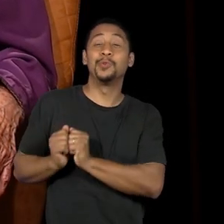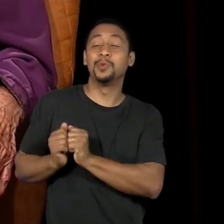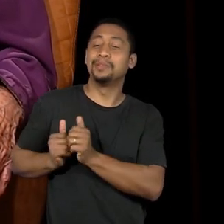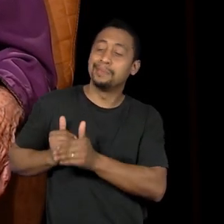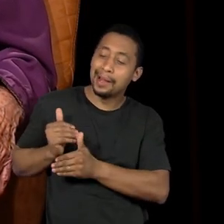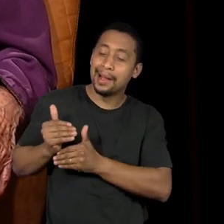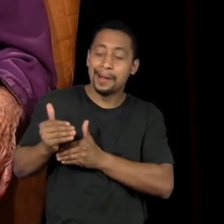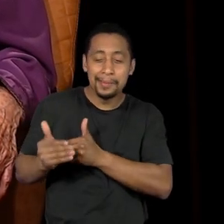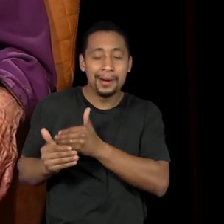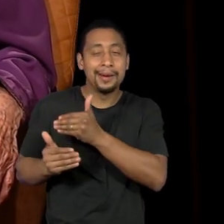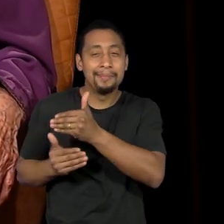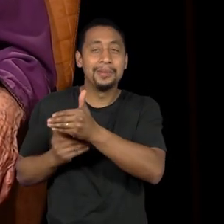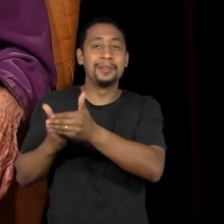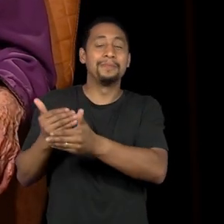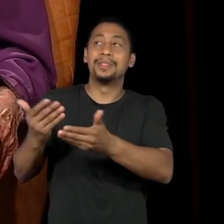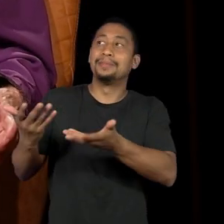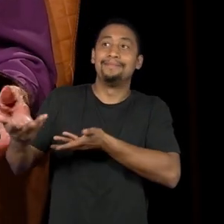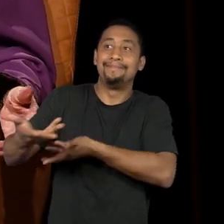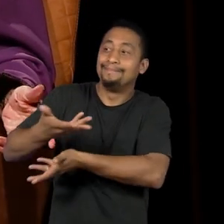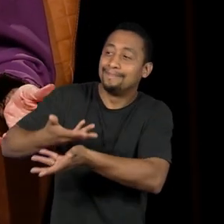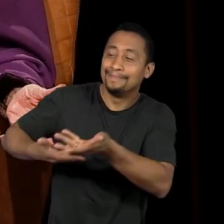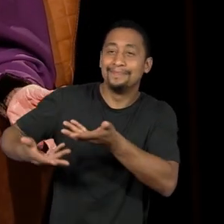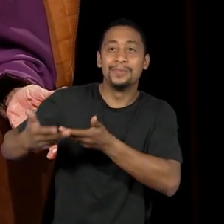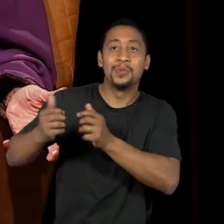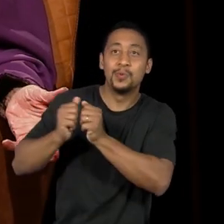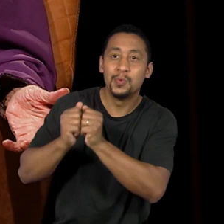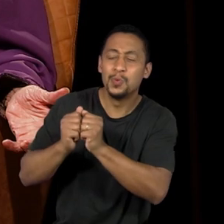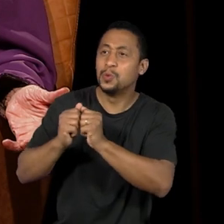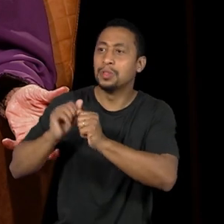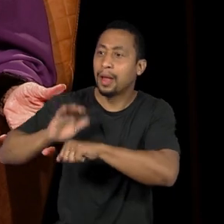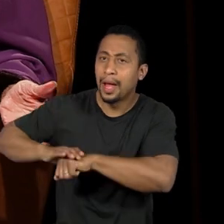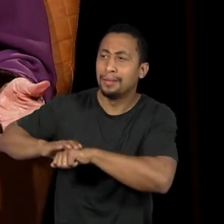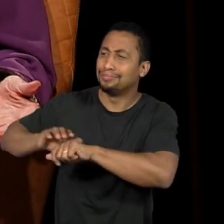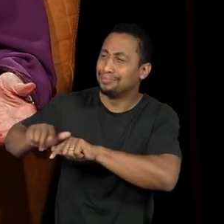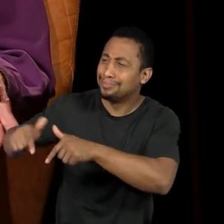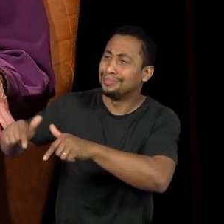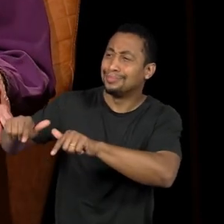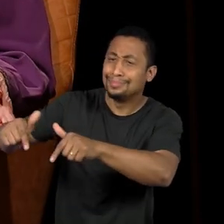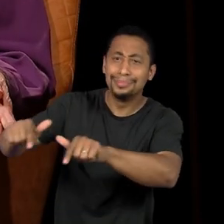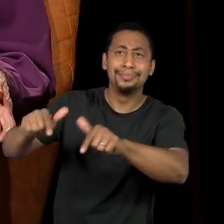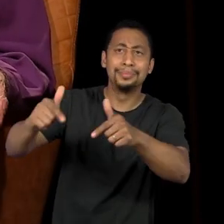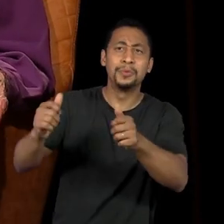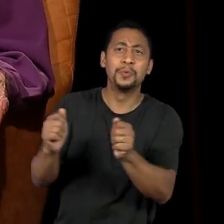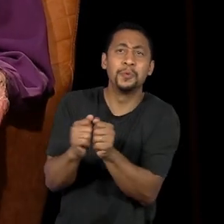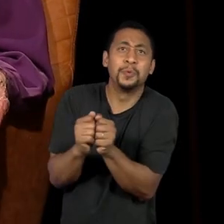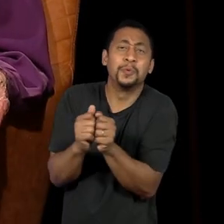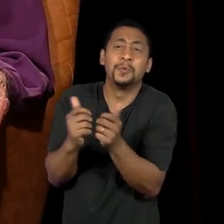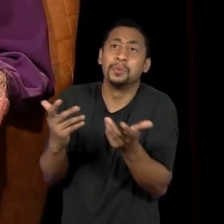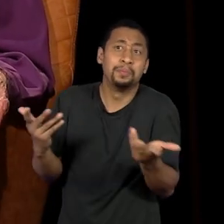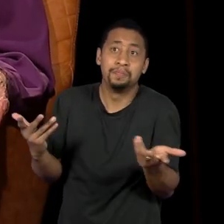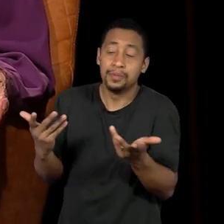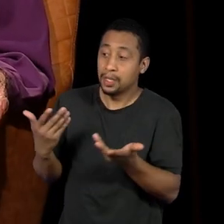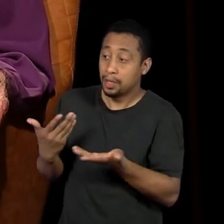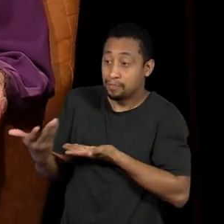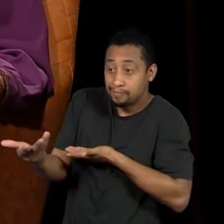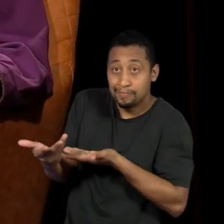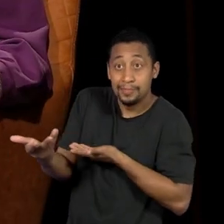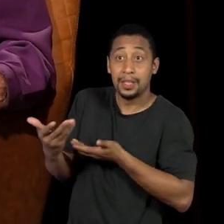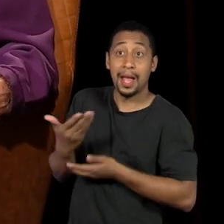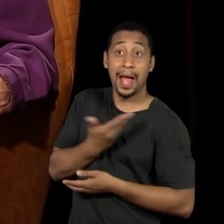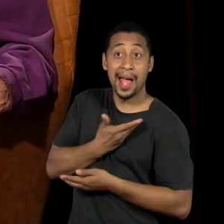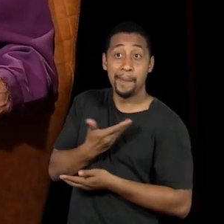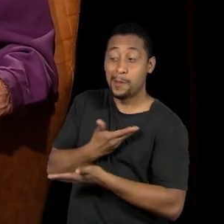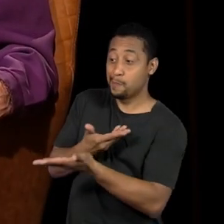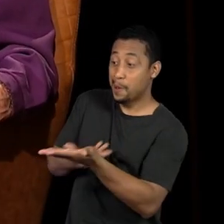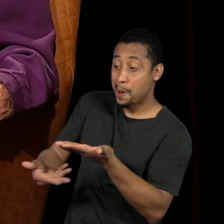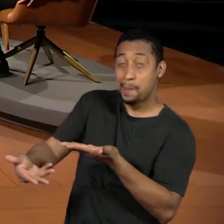juntos, a dançar juntos, a fazer tudo juntos. Tanto que a crítica especializada e os amigos diziam assim,